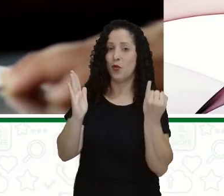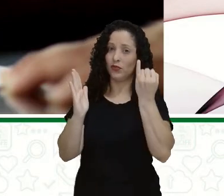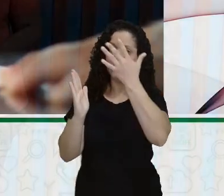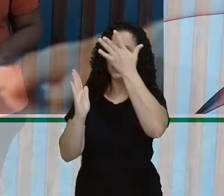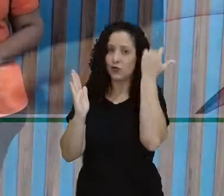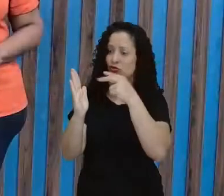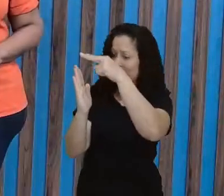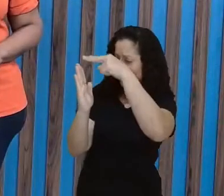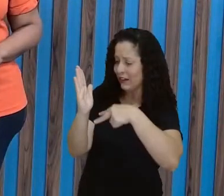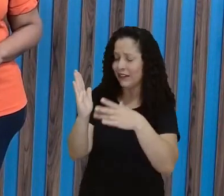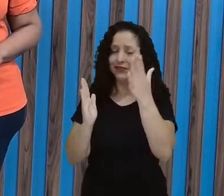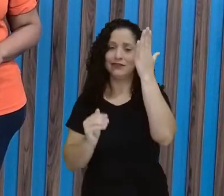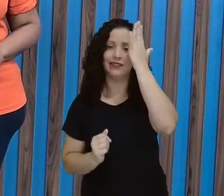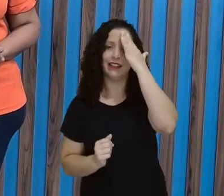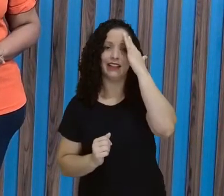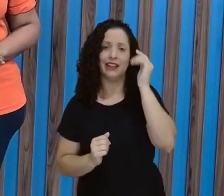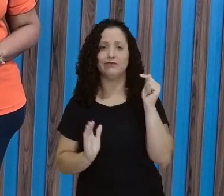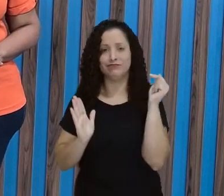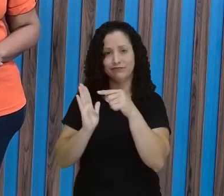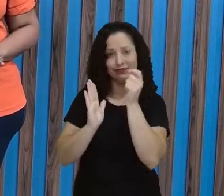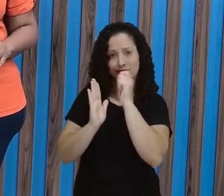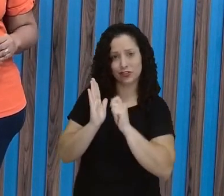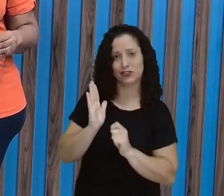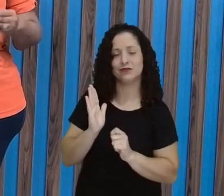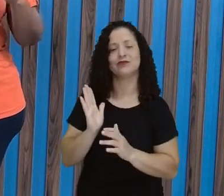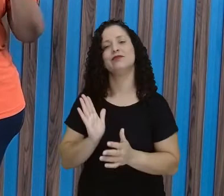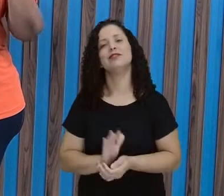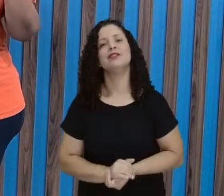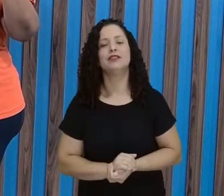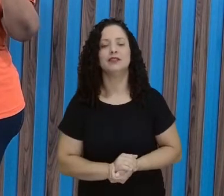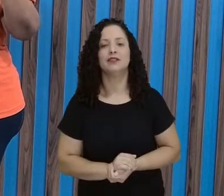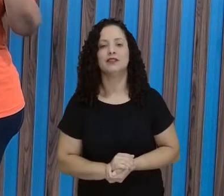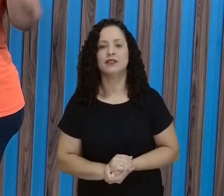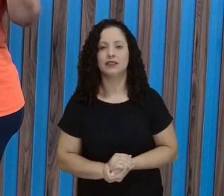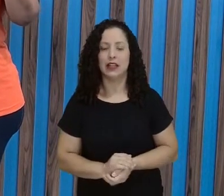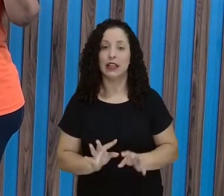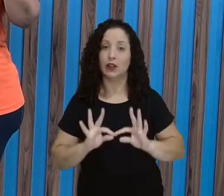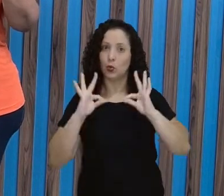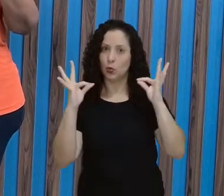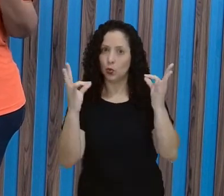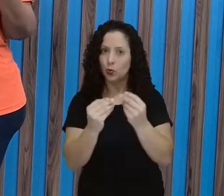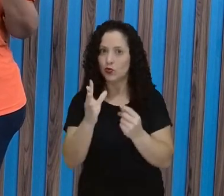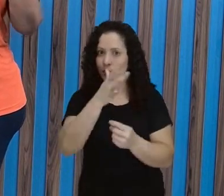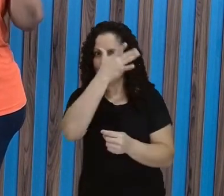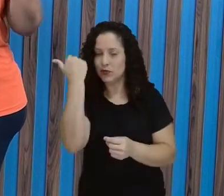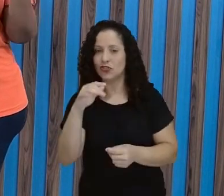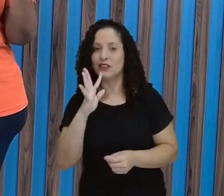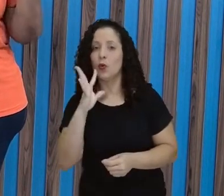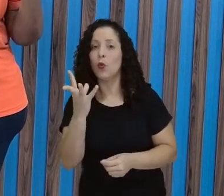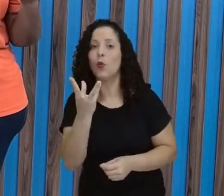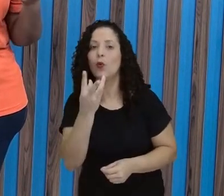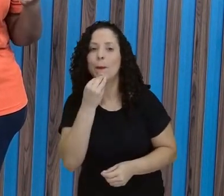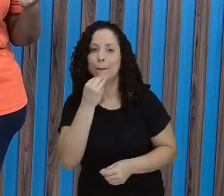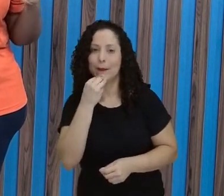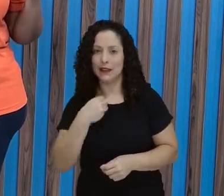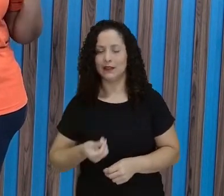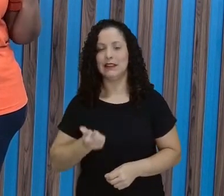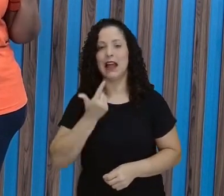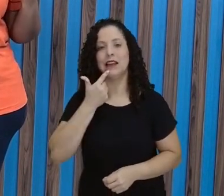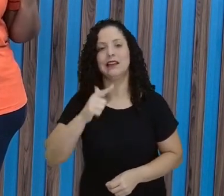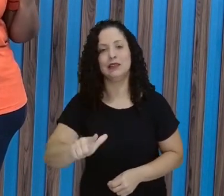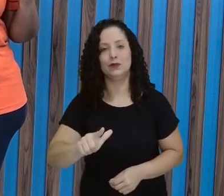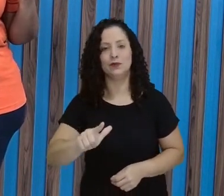tem ali, tá certo? Todo mundo que tem a propriedade do idioma.